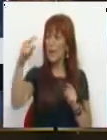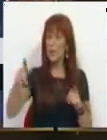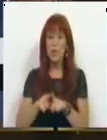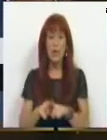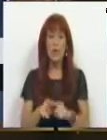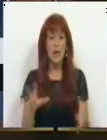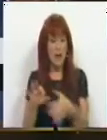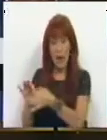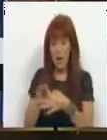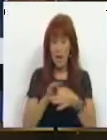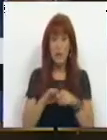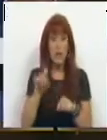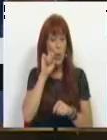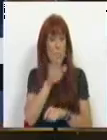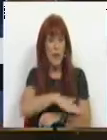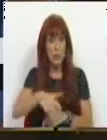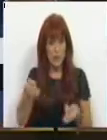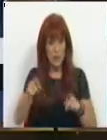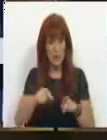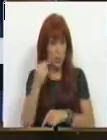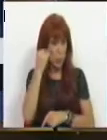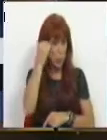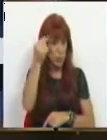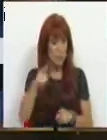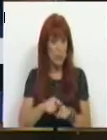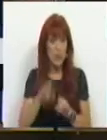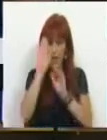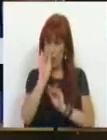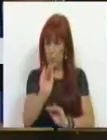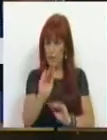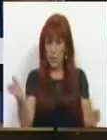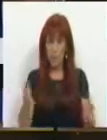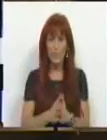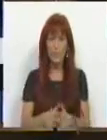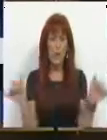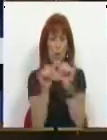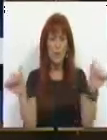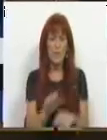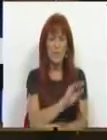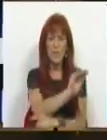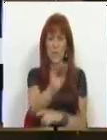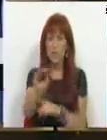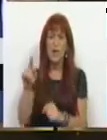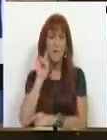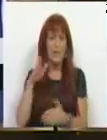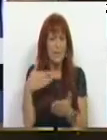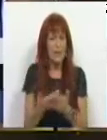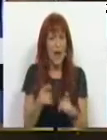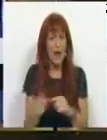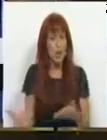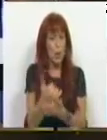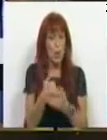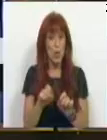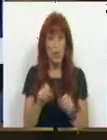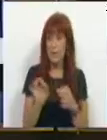em sinergia com a conservação da natureza, o turismo e a educação. Um sistema alimentar valorizador dos